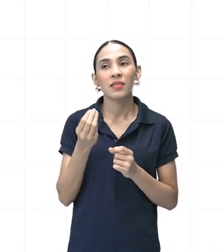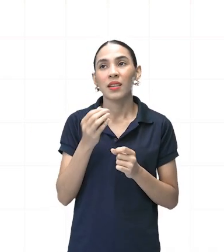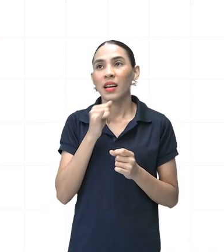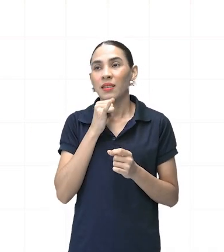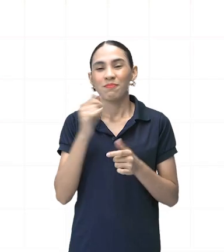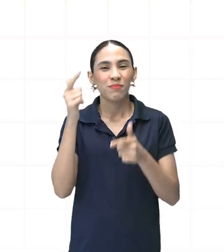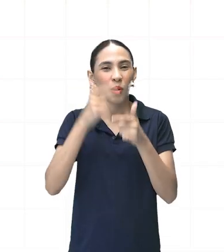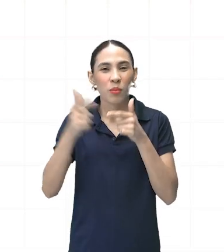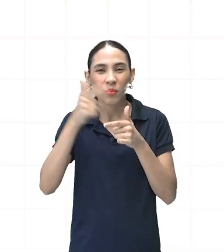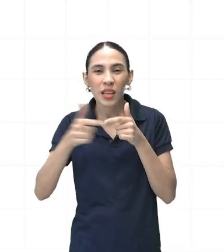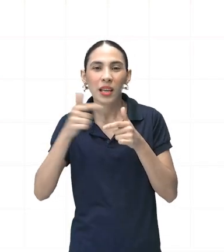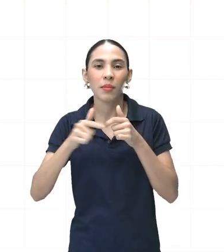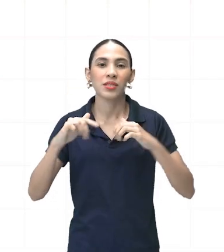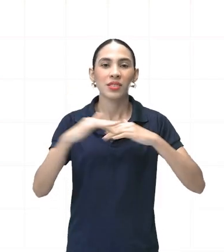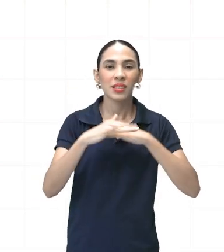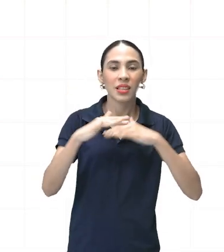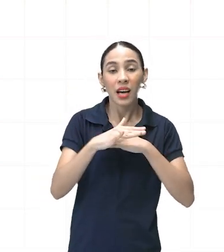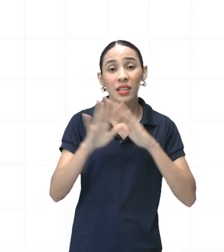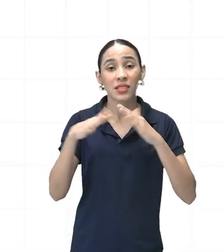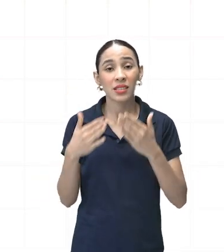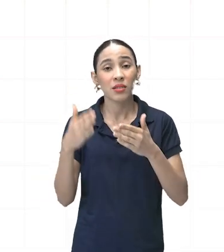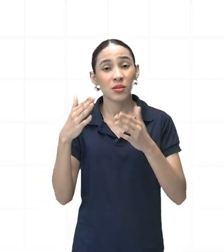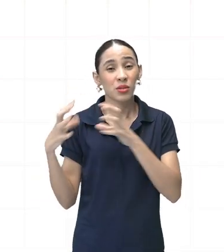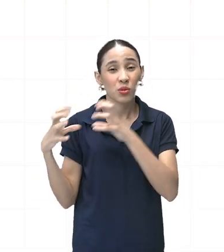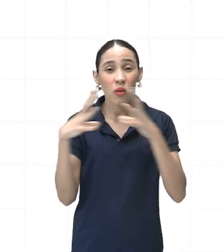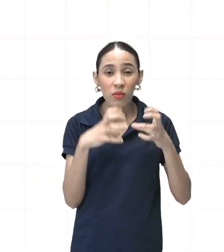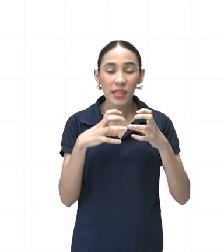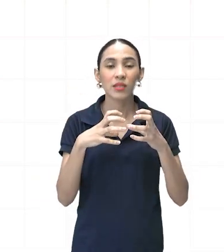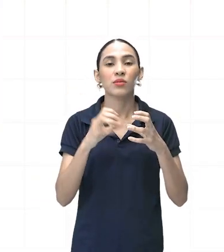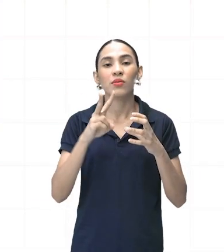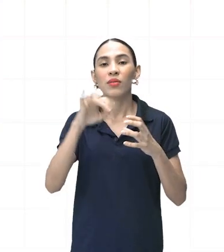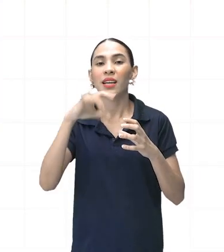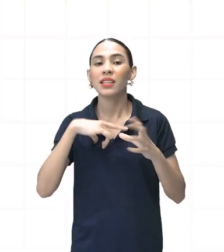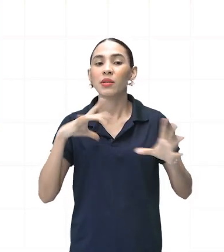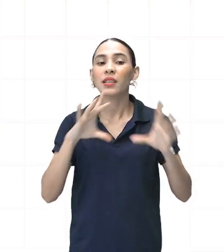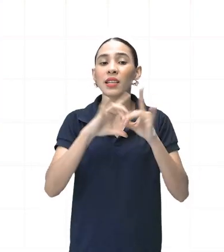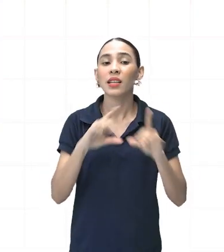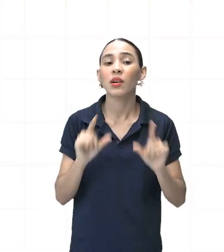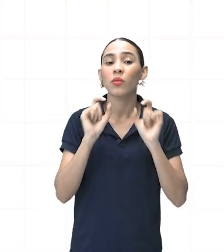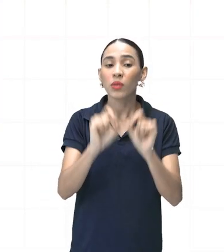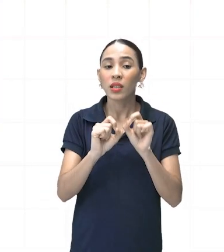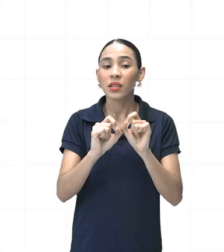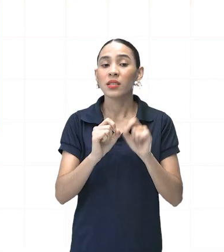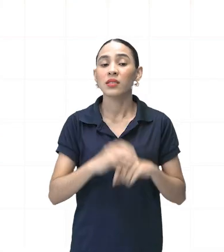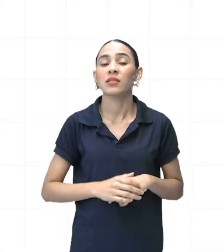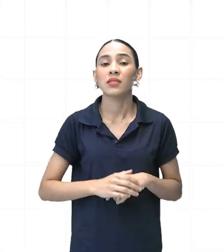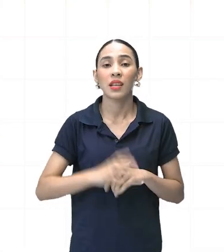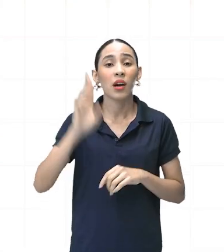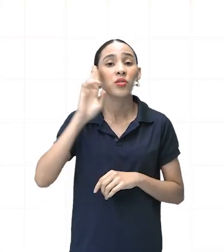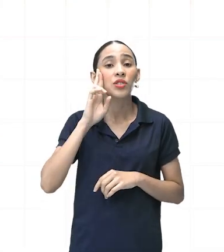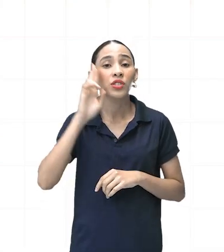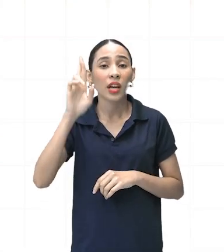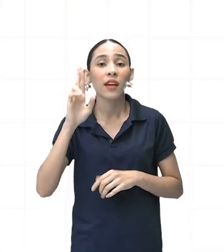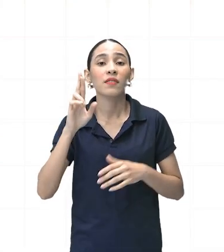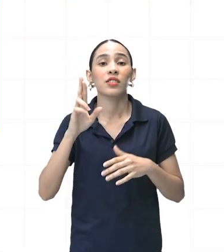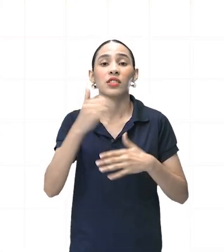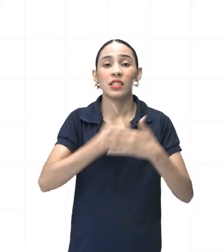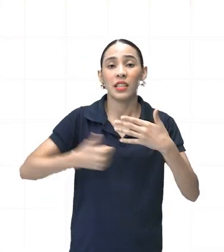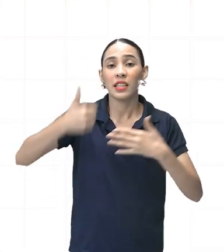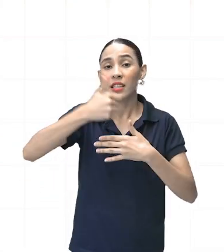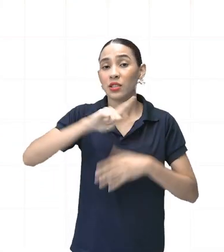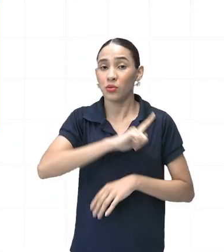atentados urbanos, tá? E esses atentados urbanos vai estar ligado ao quê? Às autoridades